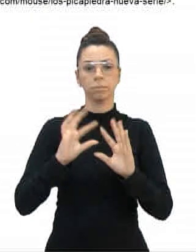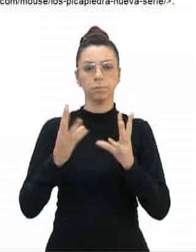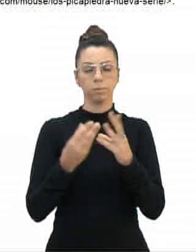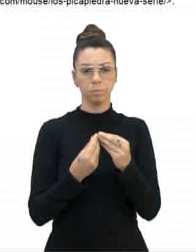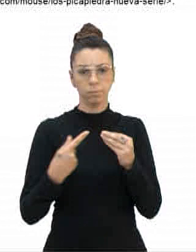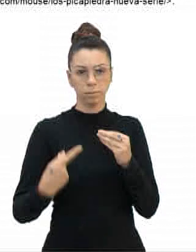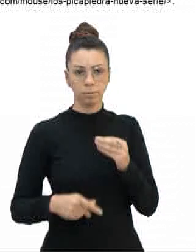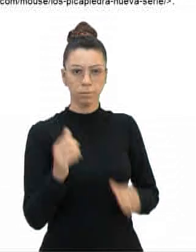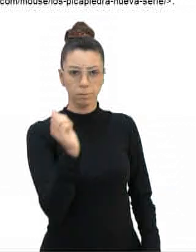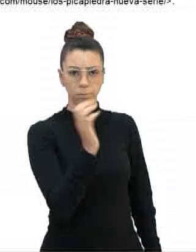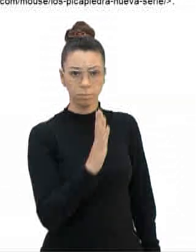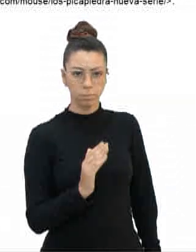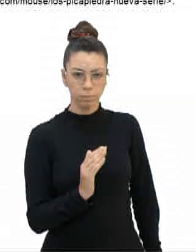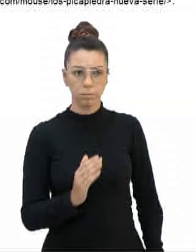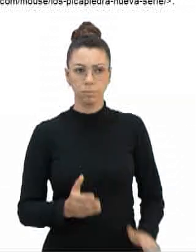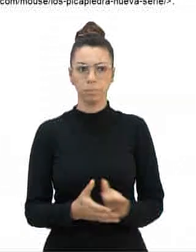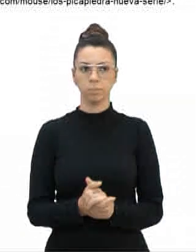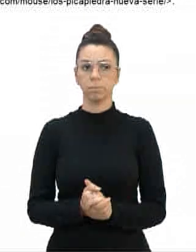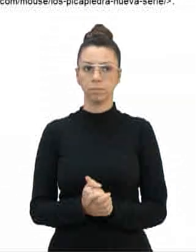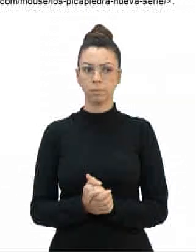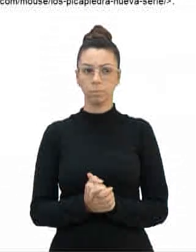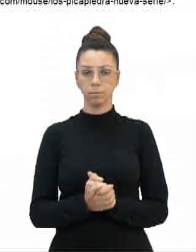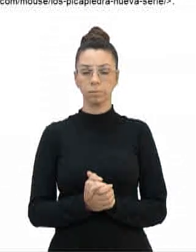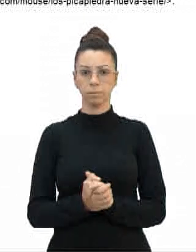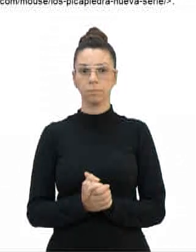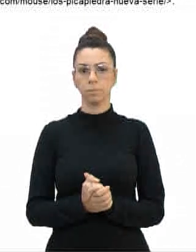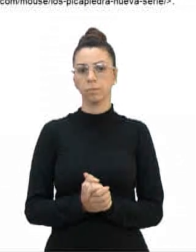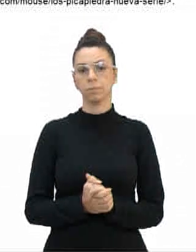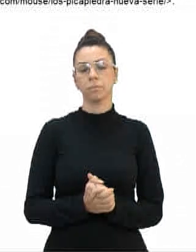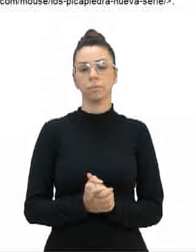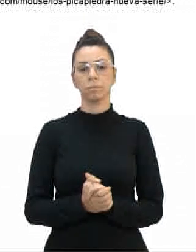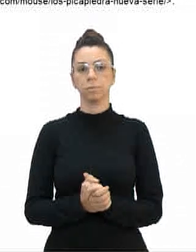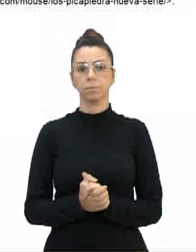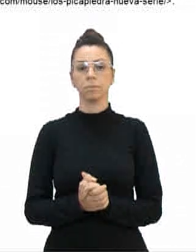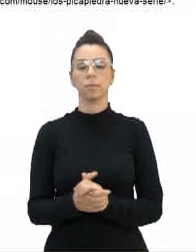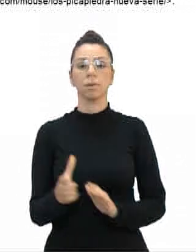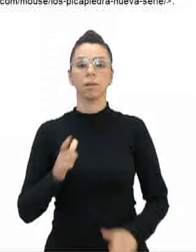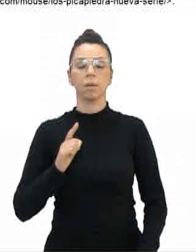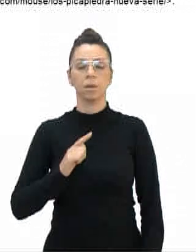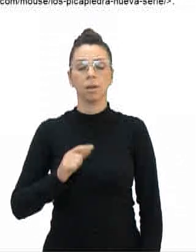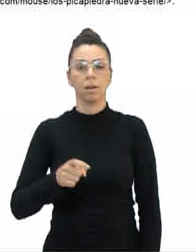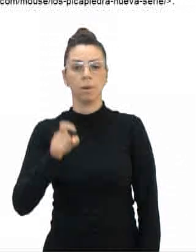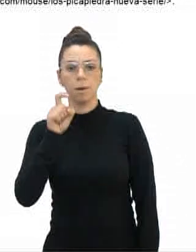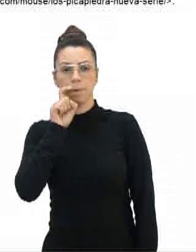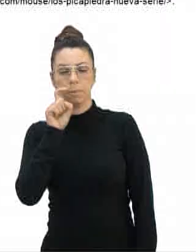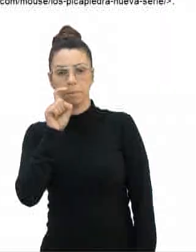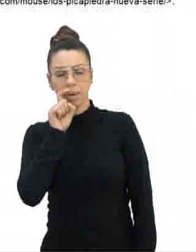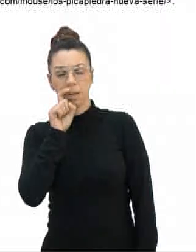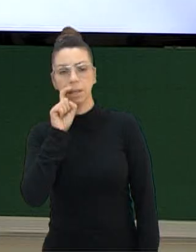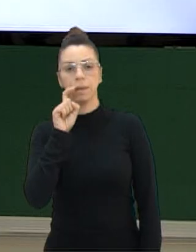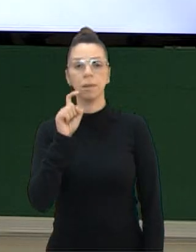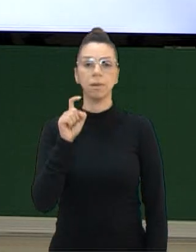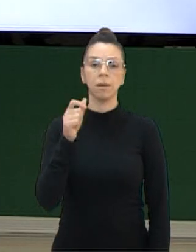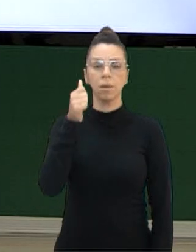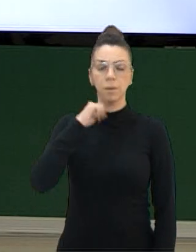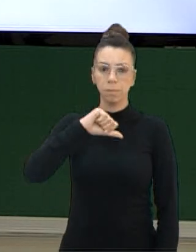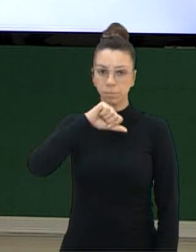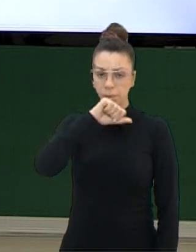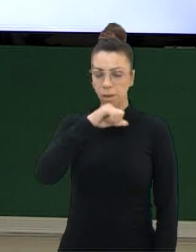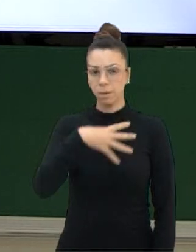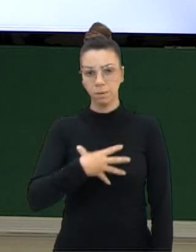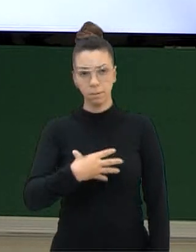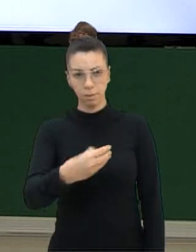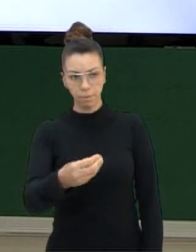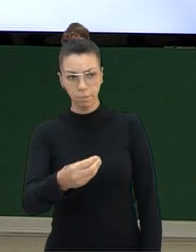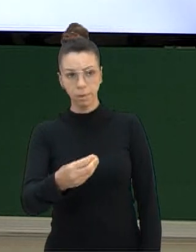brasileiro. Perfeito? Pedro, pica-piedra, Vilma, pica-piedra e Pebles, ou a Pedrita, em língua portuguesa,